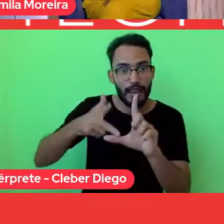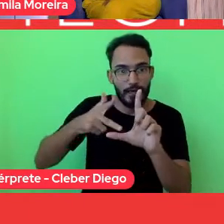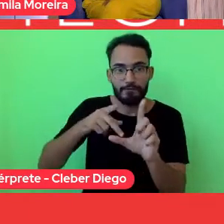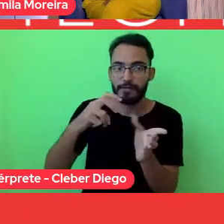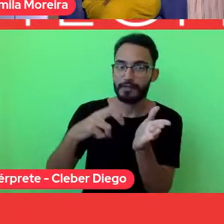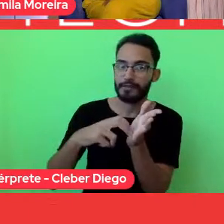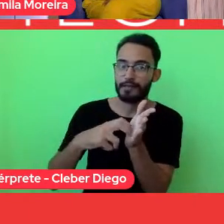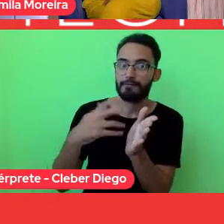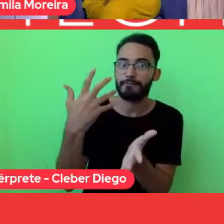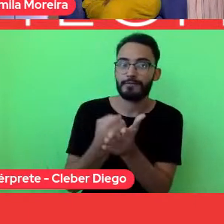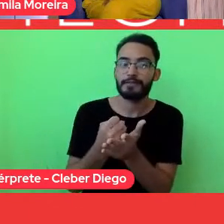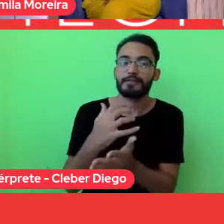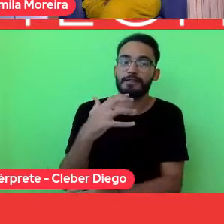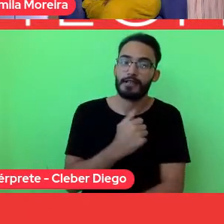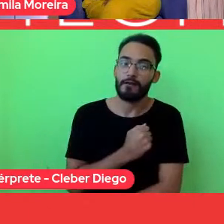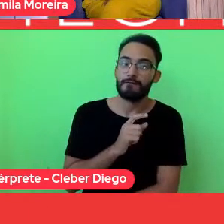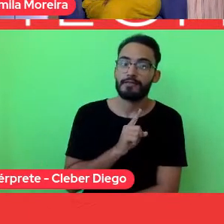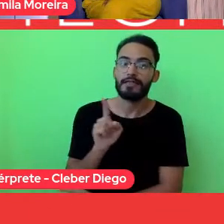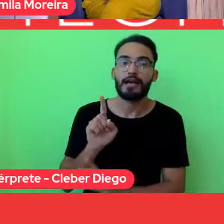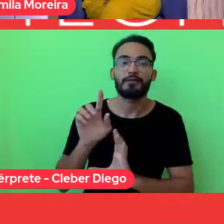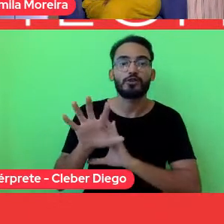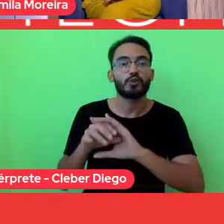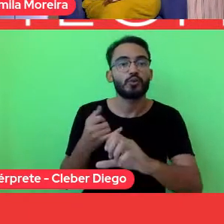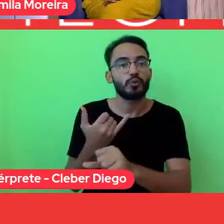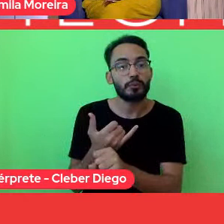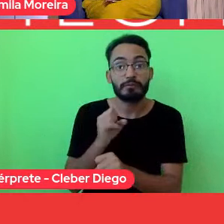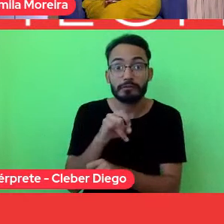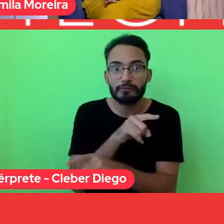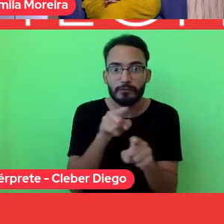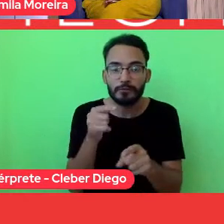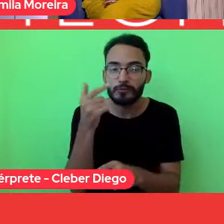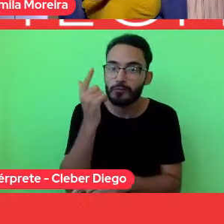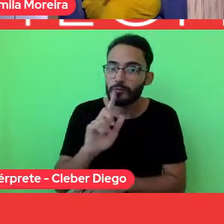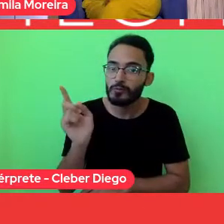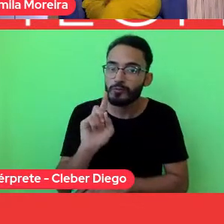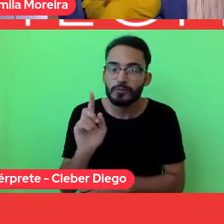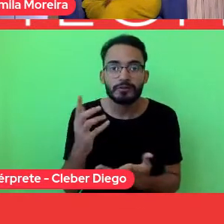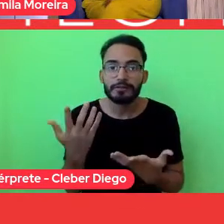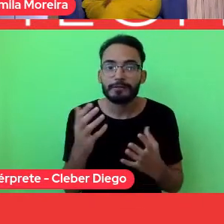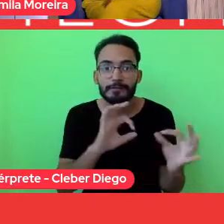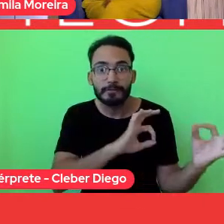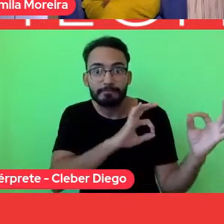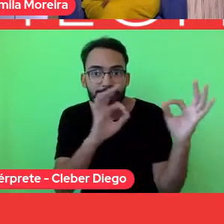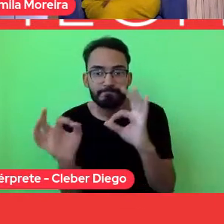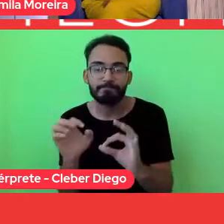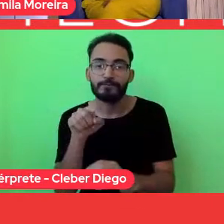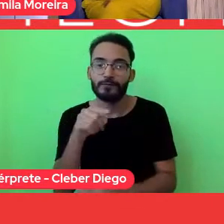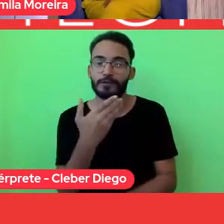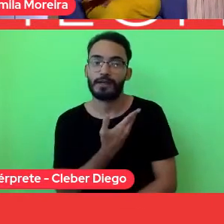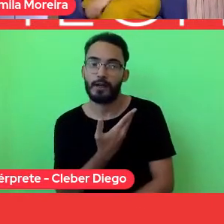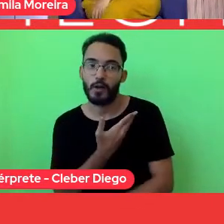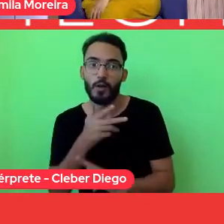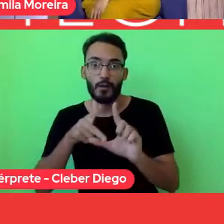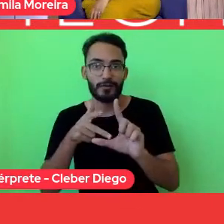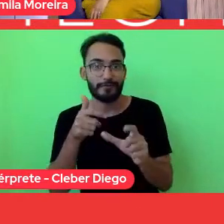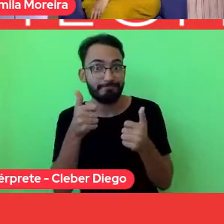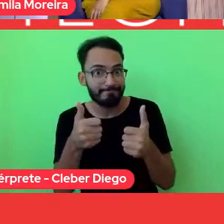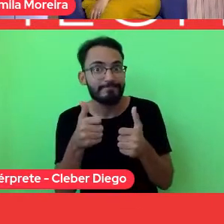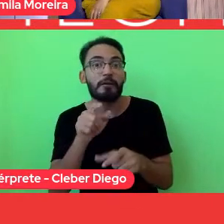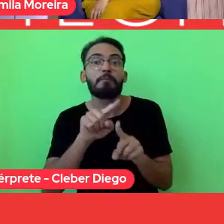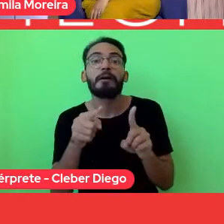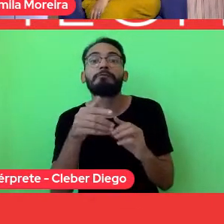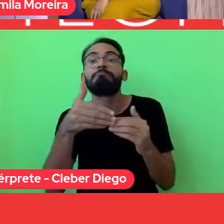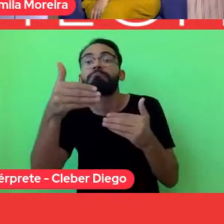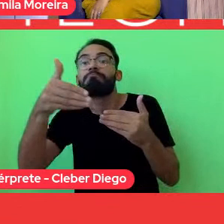esse evento vai ficar gravado no YouTube. Para você que não conseguiu, né, seu colega, né, você que está aqui, ótimo, show. Mas o